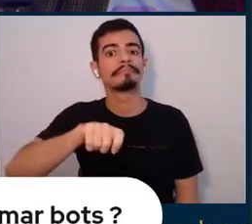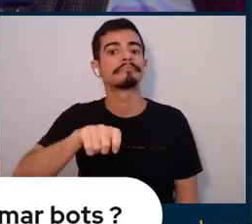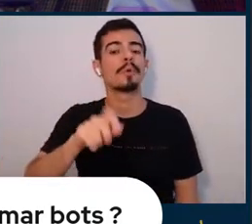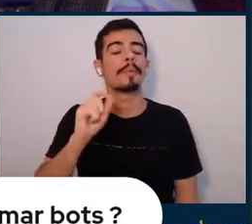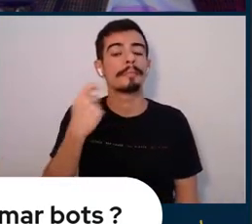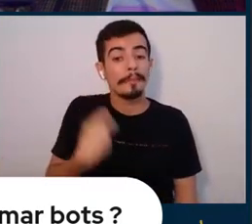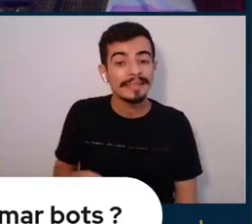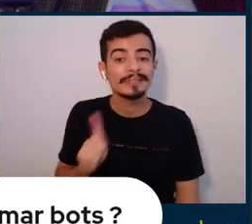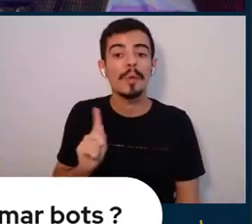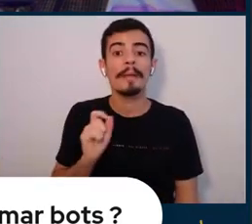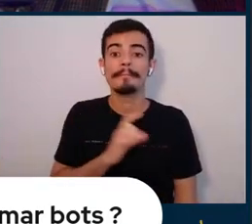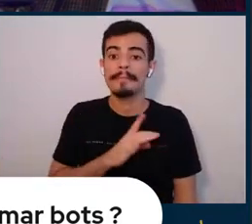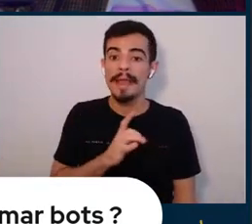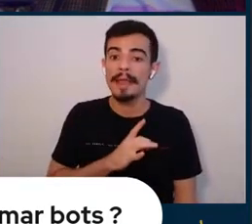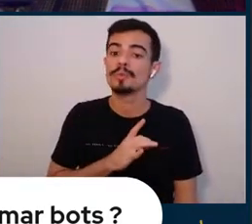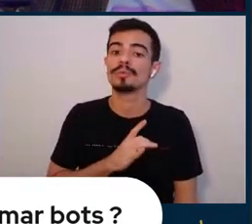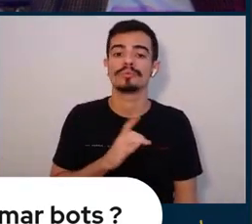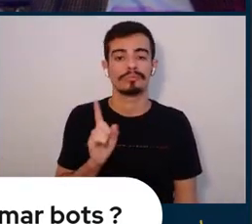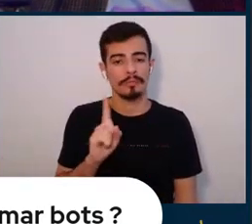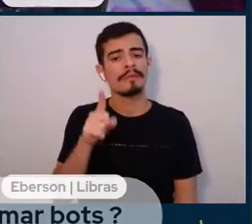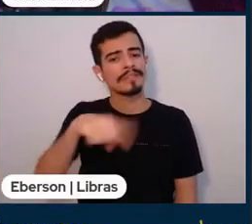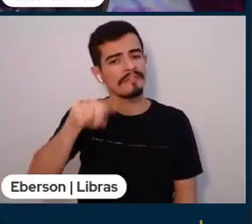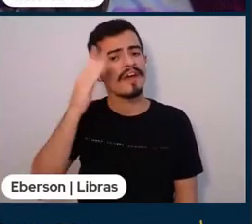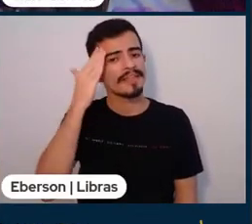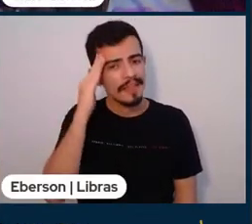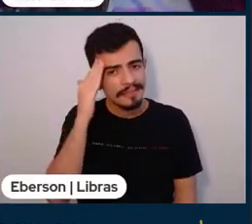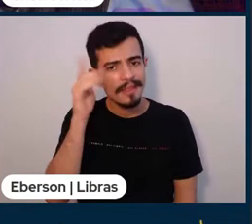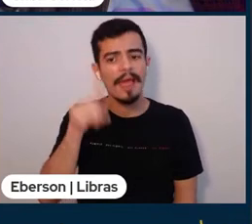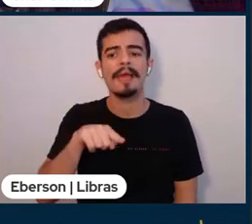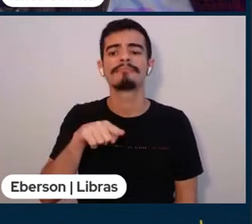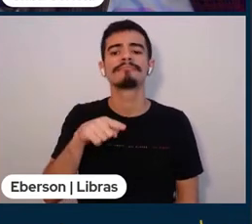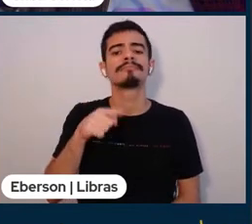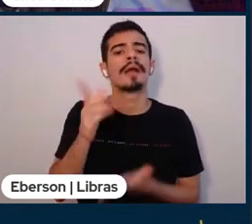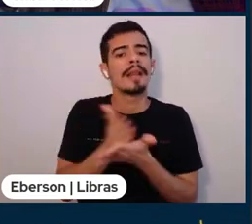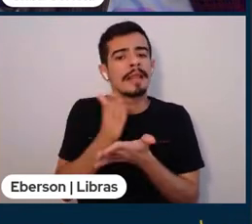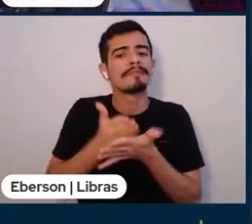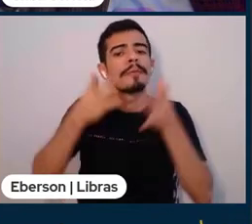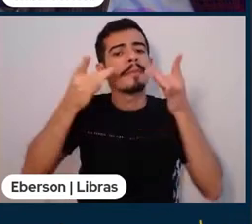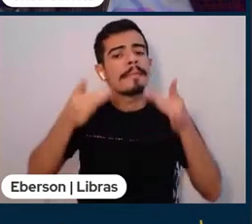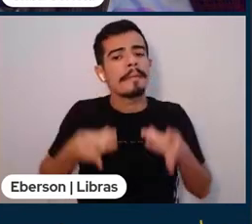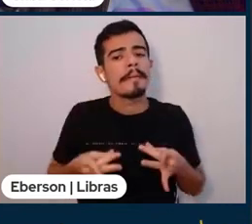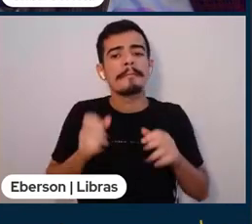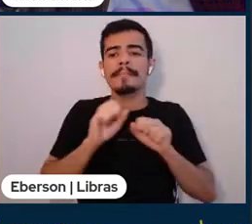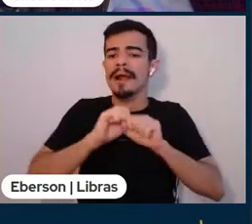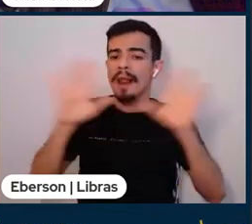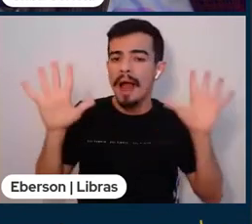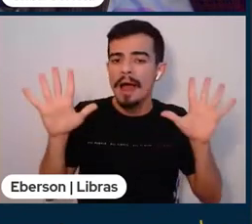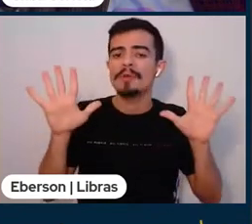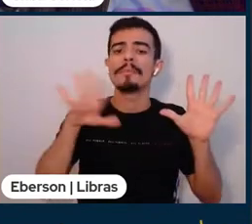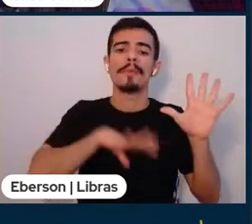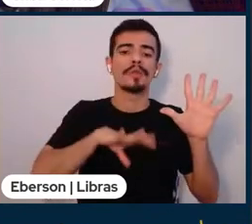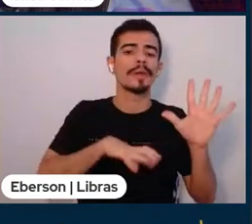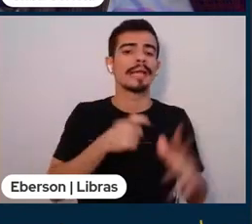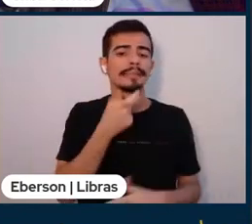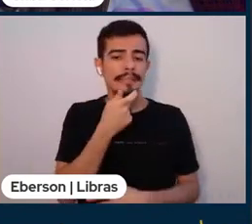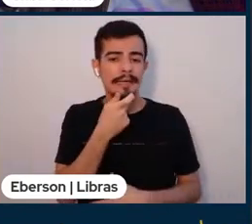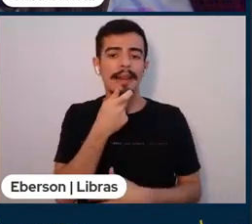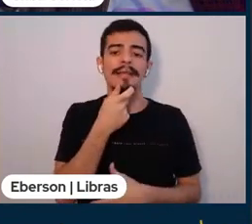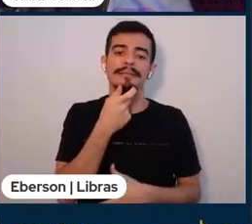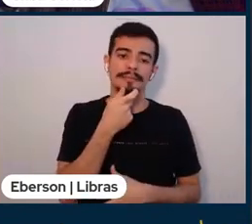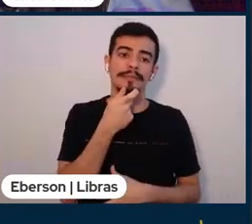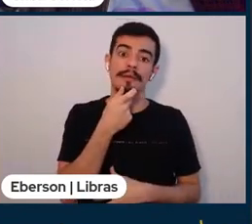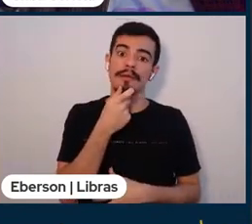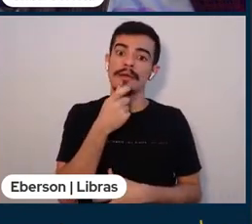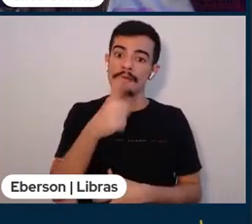bom, é bem explicado, ele é em português e inglês, então você vai conseguir. Aprender bastante com ele. Eu gostei desse